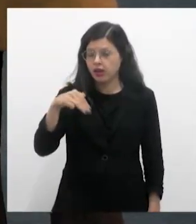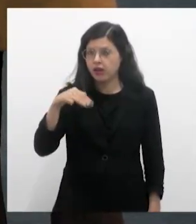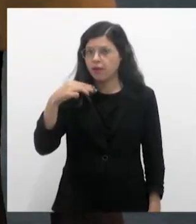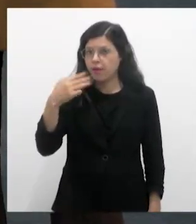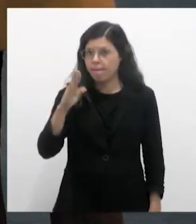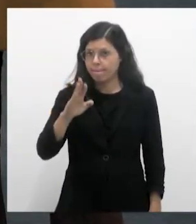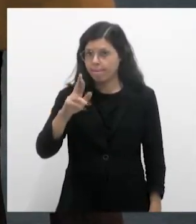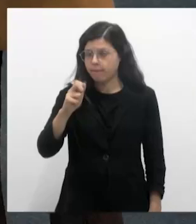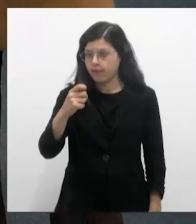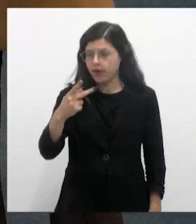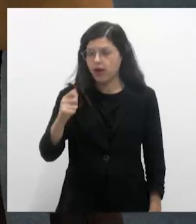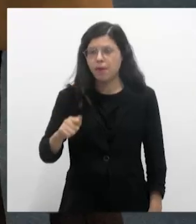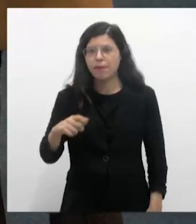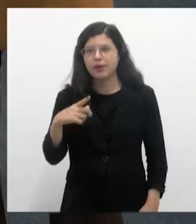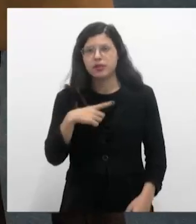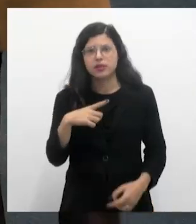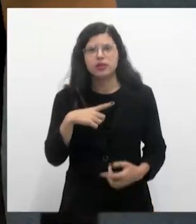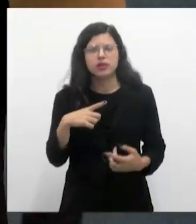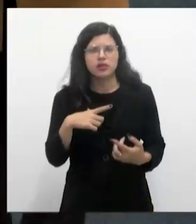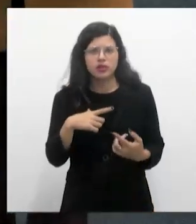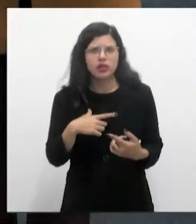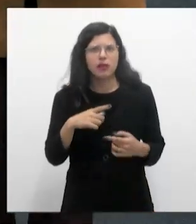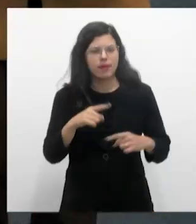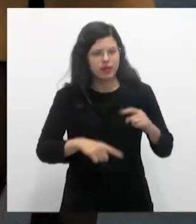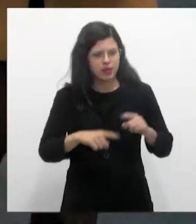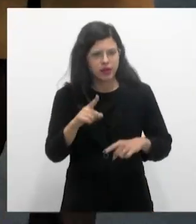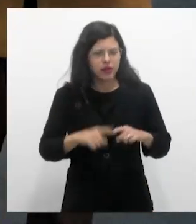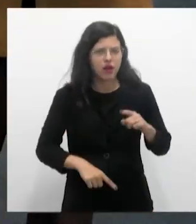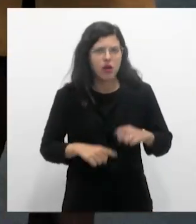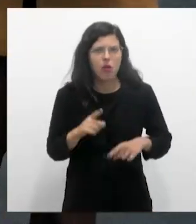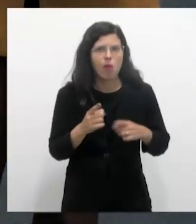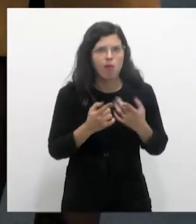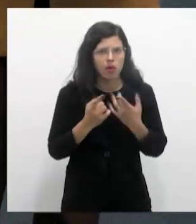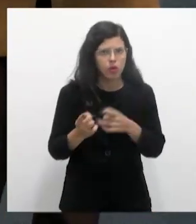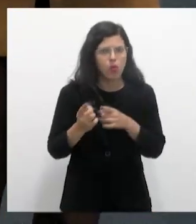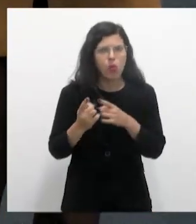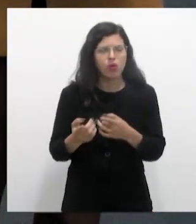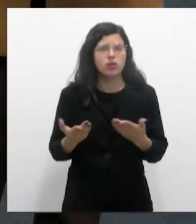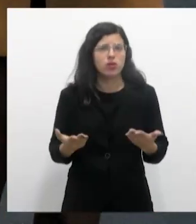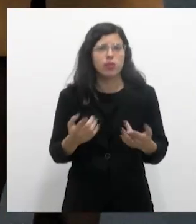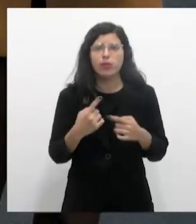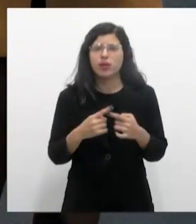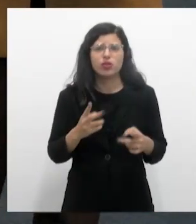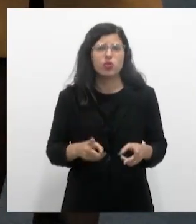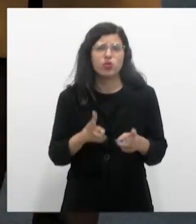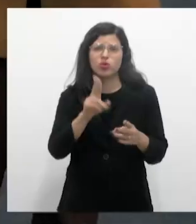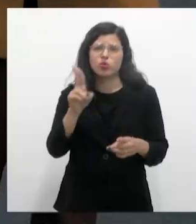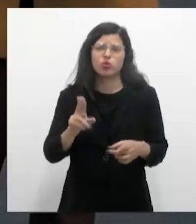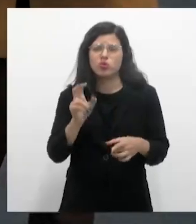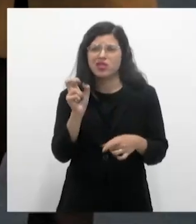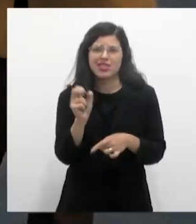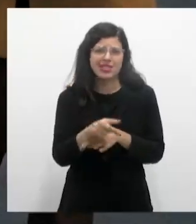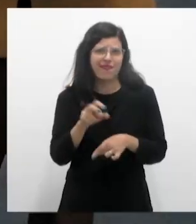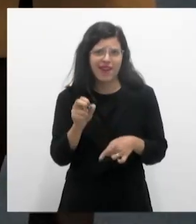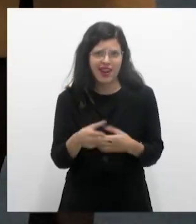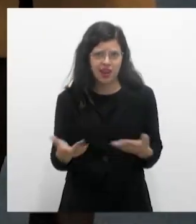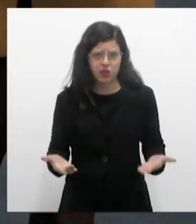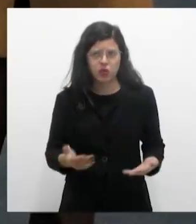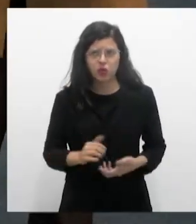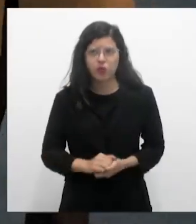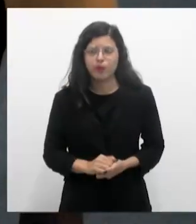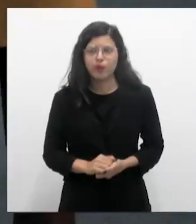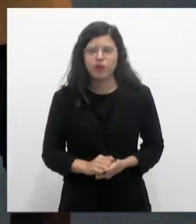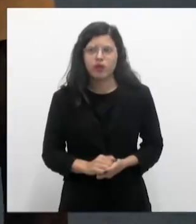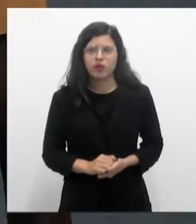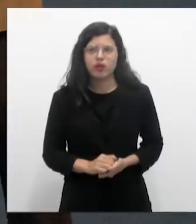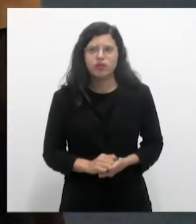a gente importa e usa venenos que já são proibidos em outros países? Então, o parecer é esse, favorável, com mérito,